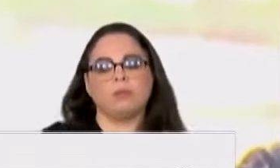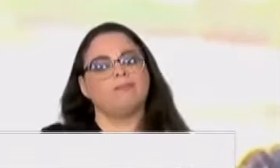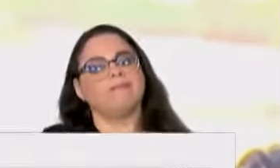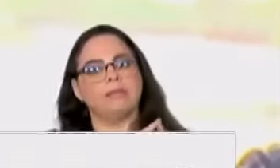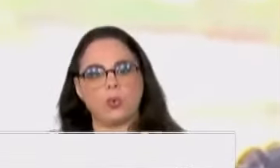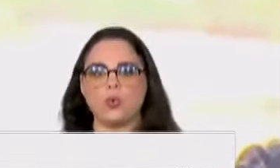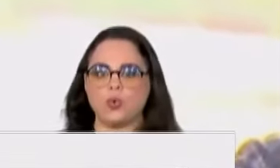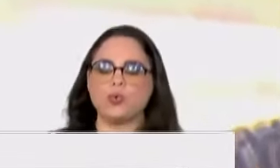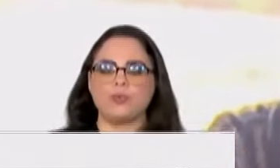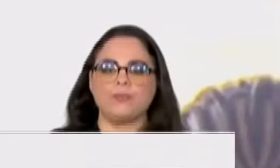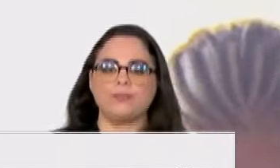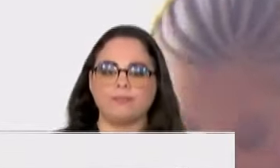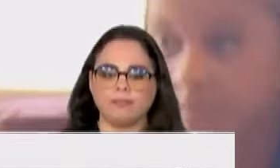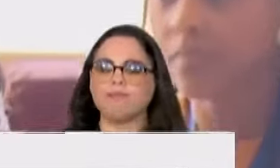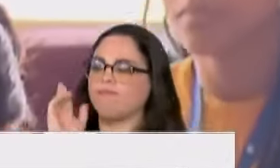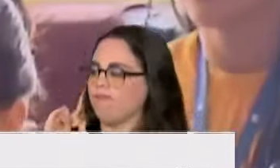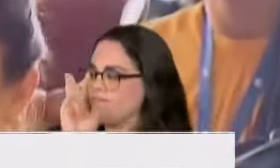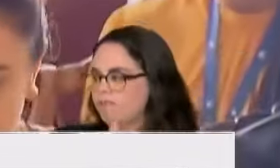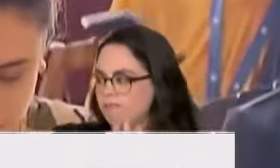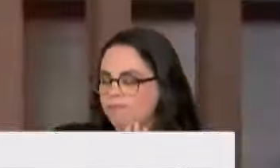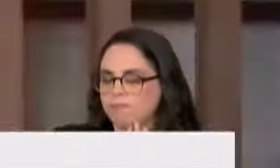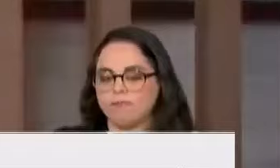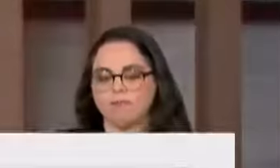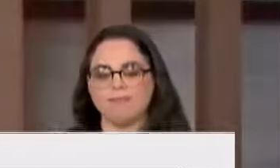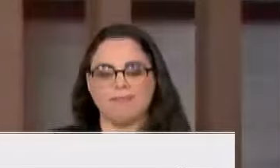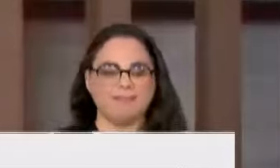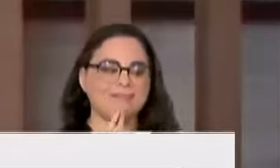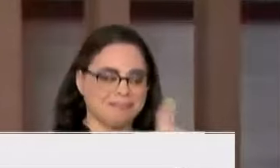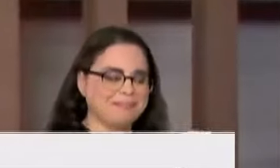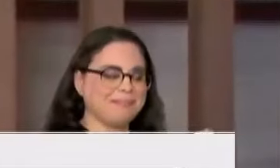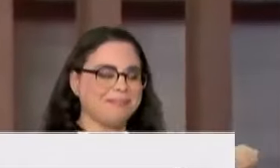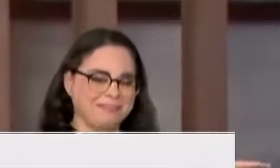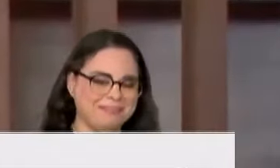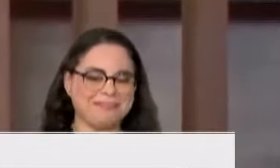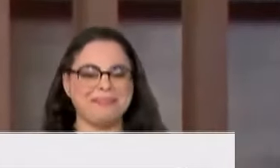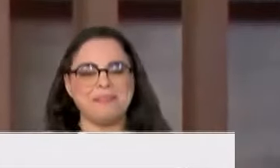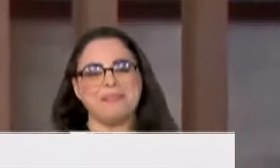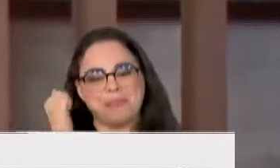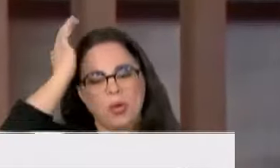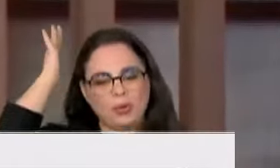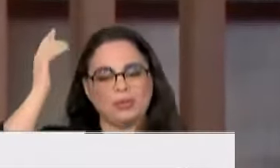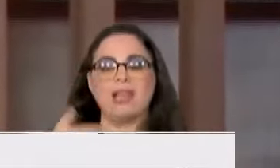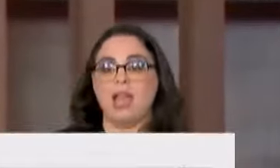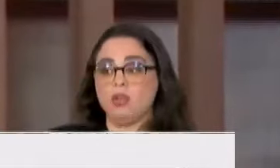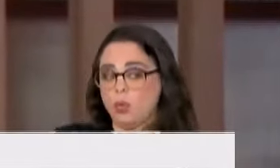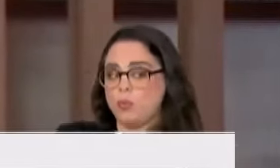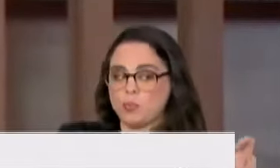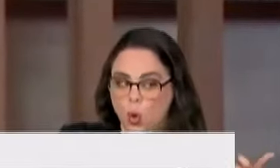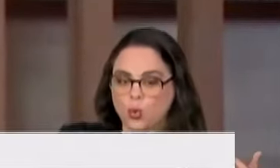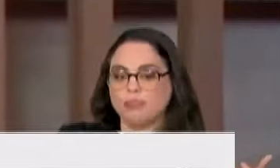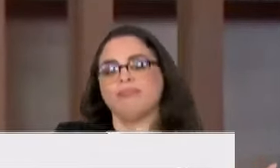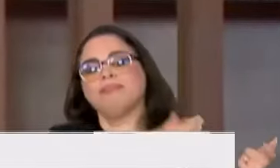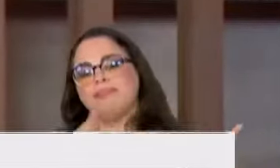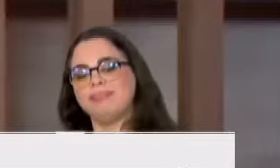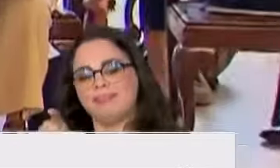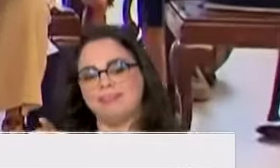operação. Eu vou responder uma parte. Eu ia dar a palavra justamente para o ministro. Eu vou responder uma parte e passar a